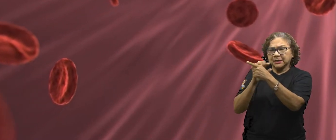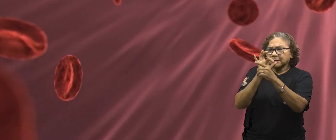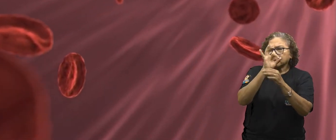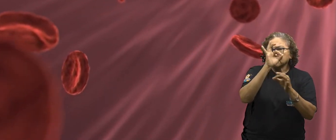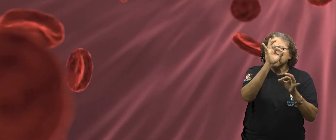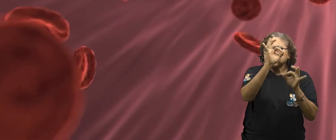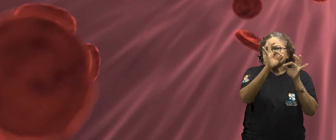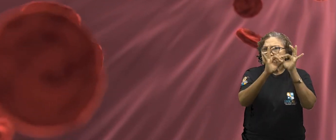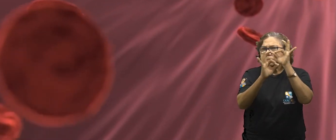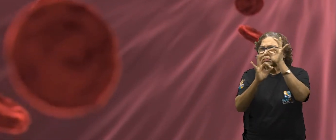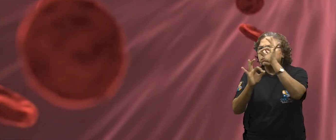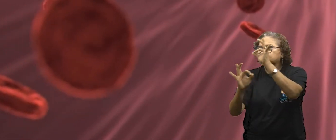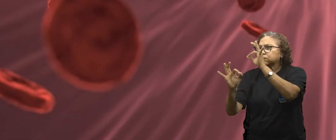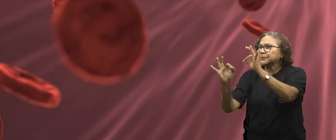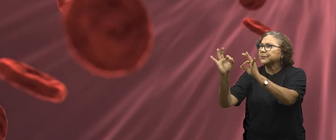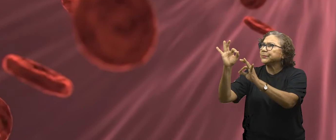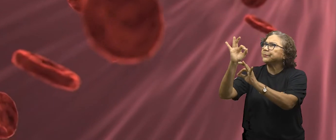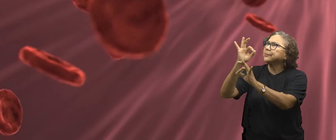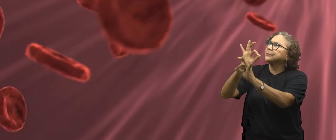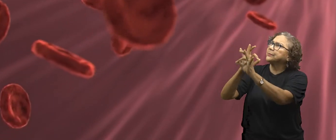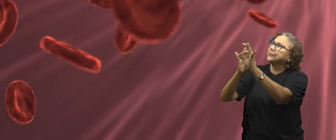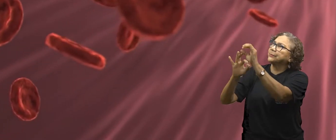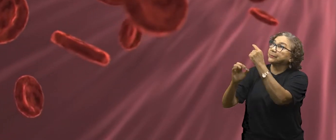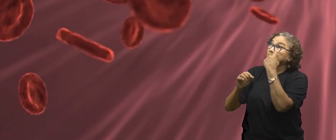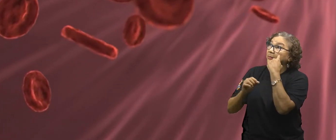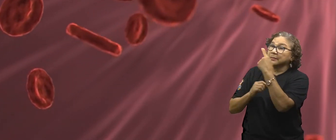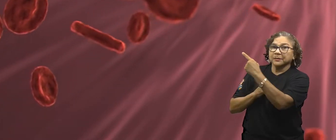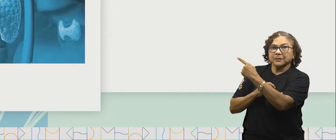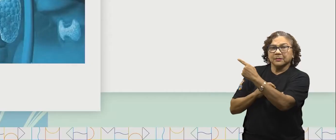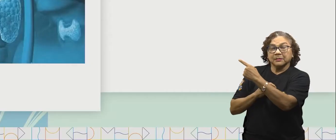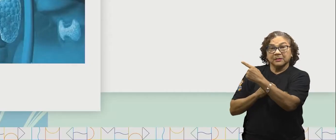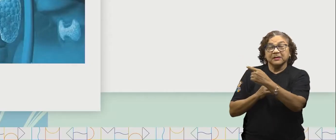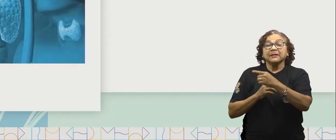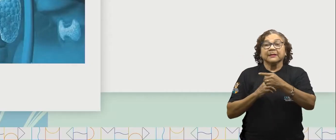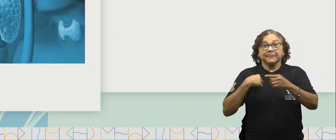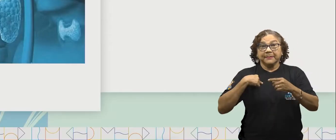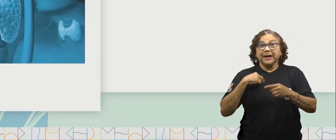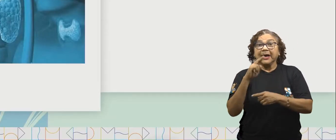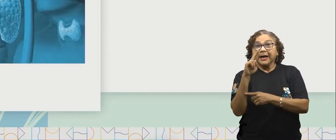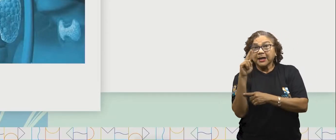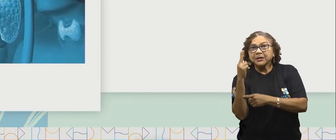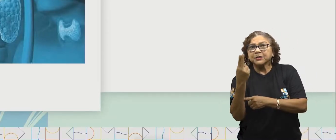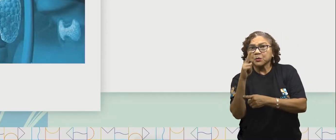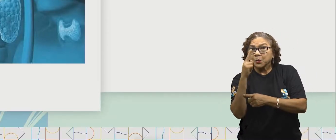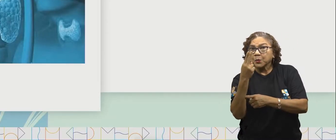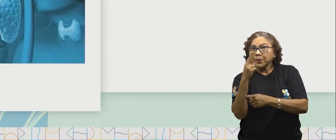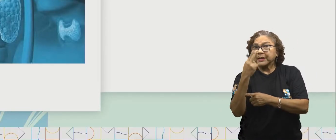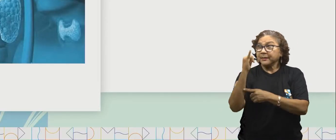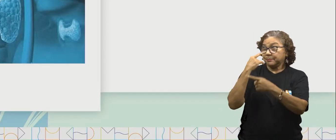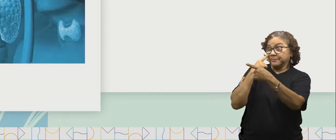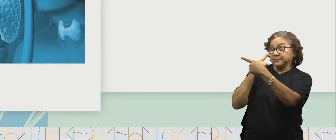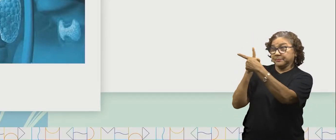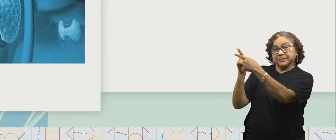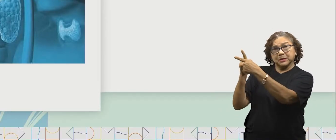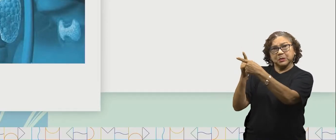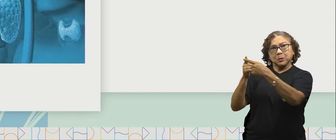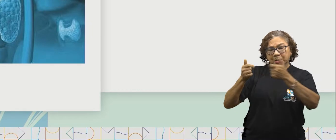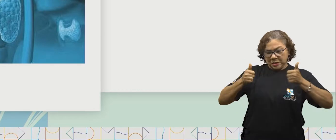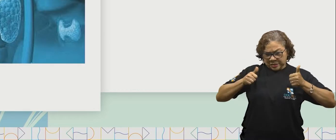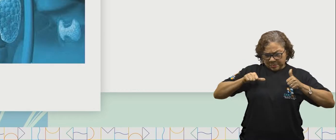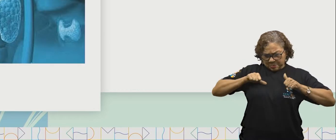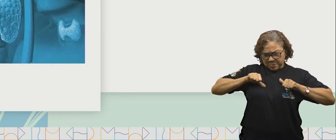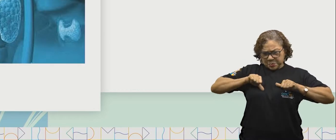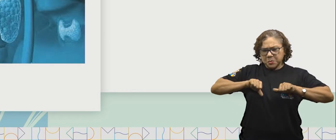na corrente sanguínea nessa imagem. Já o hipotireoidismo é a baixa atividade de